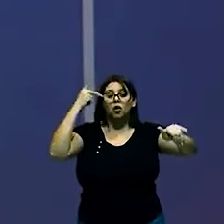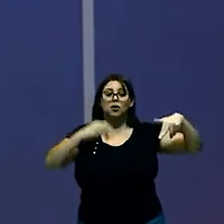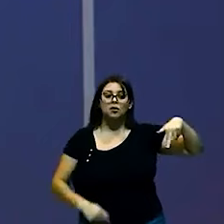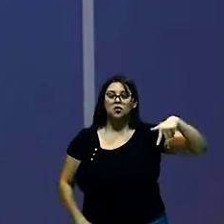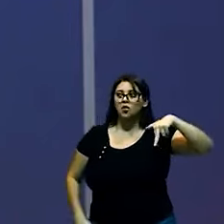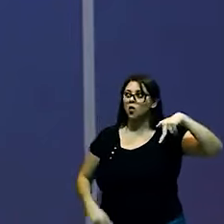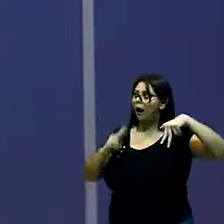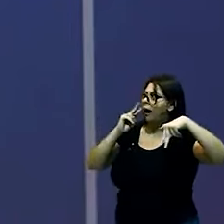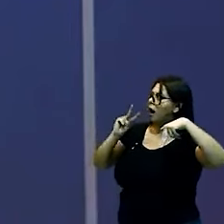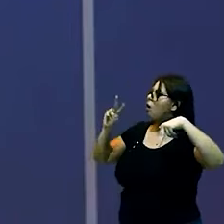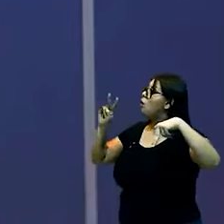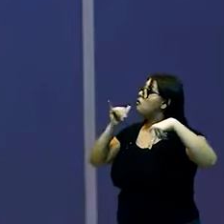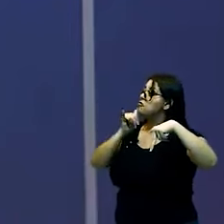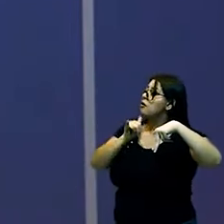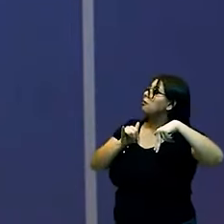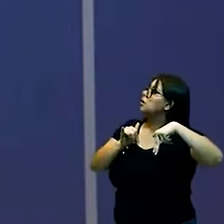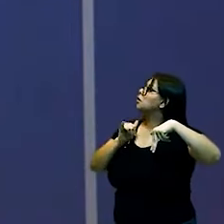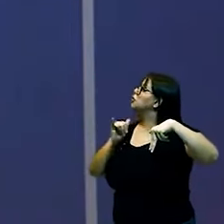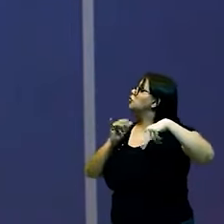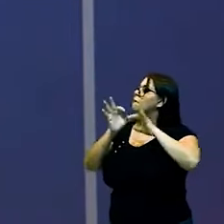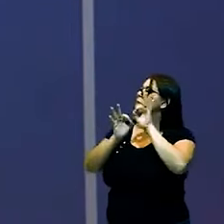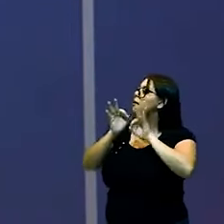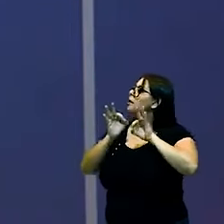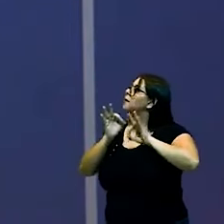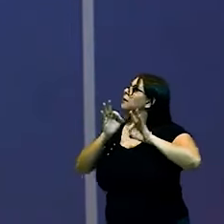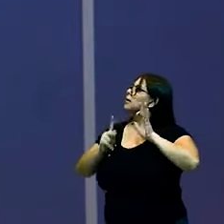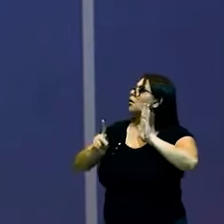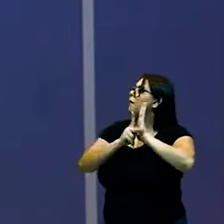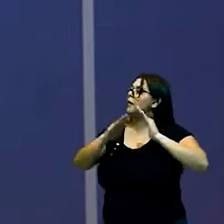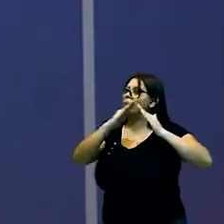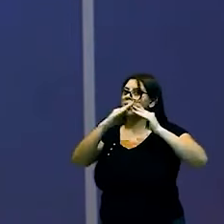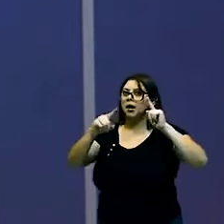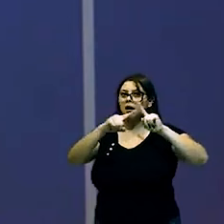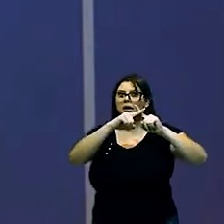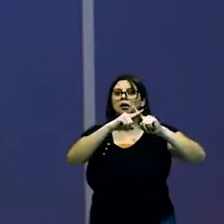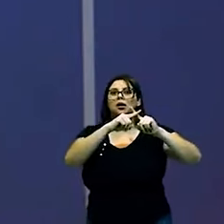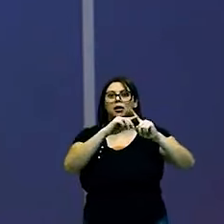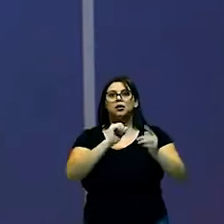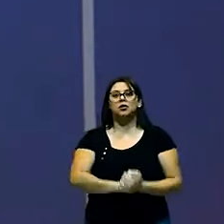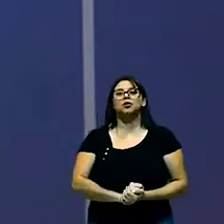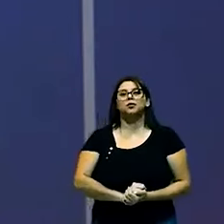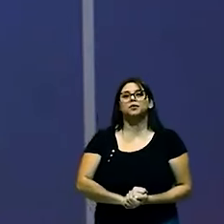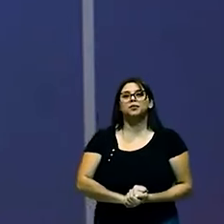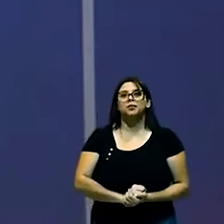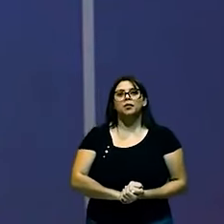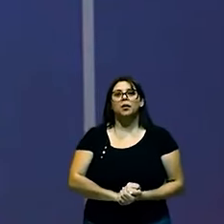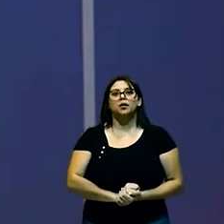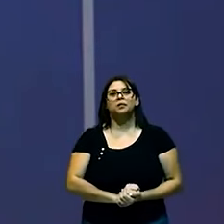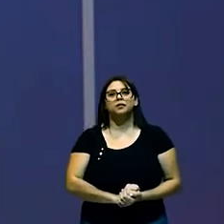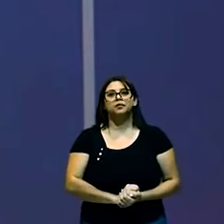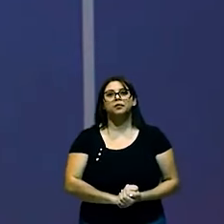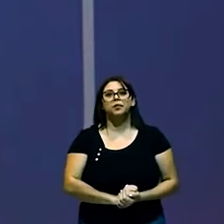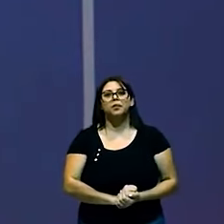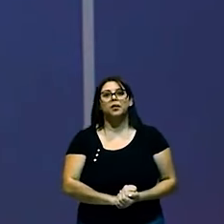do mês, a programação da igreja, e as notícias da cidade eram expostas então na porta da igreja. E foi lá que